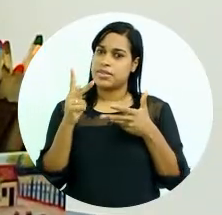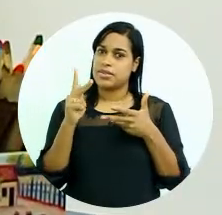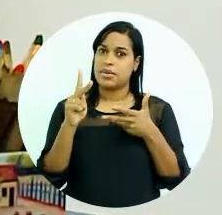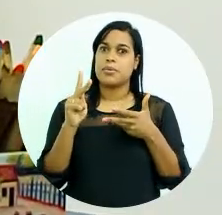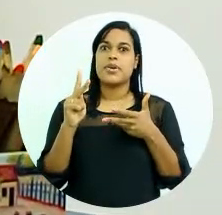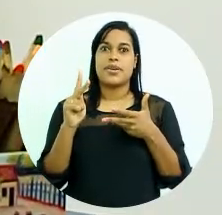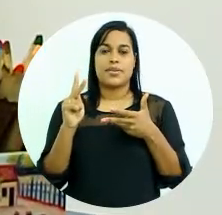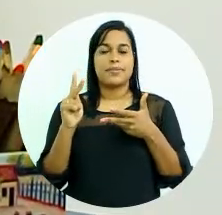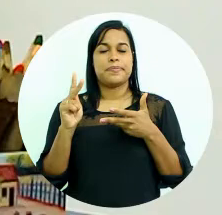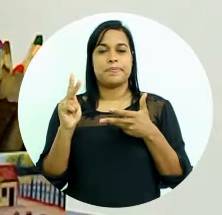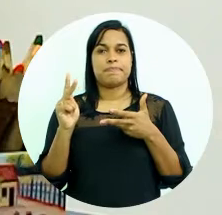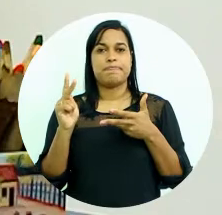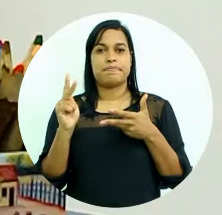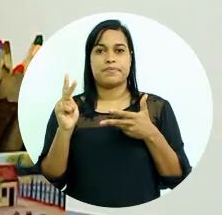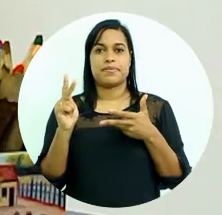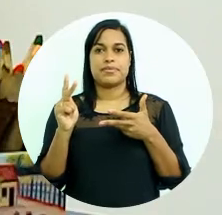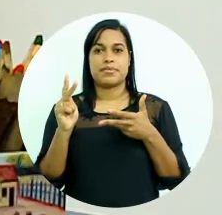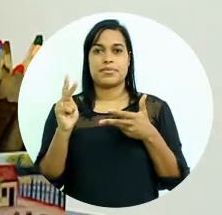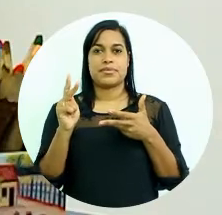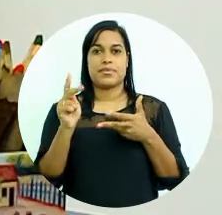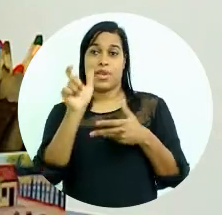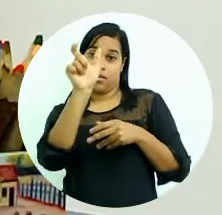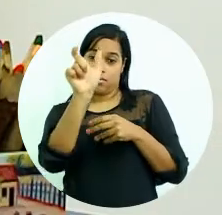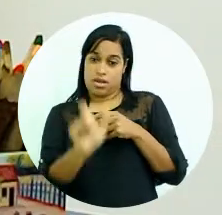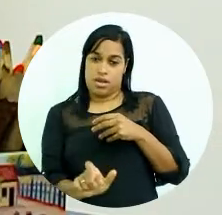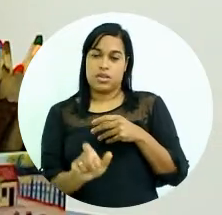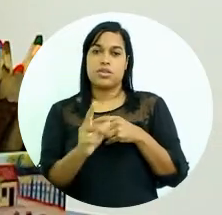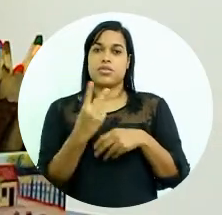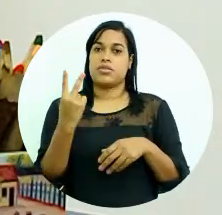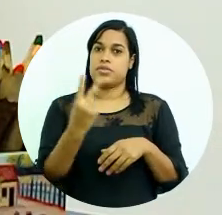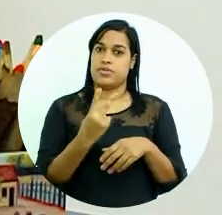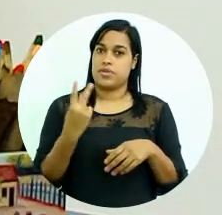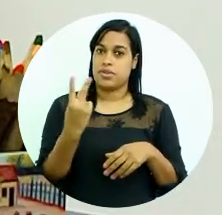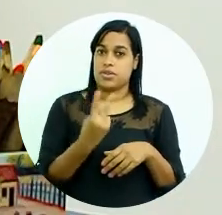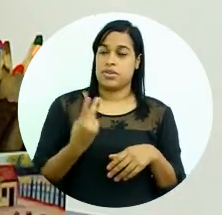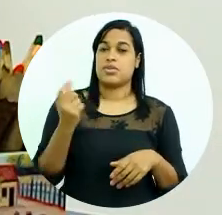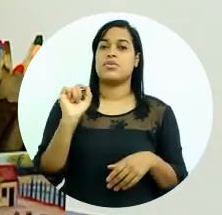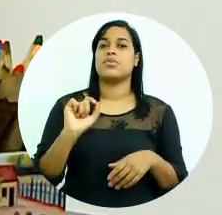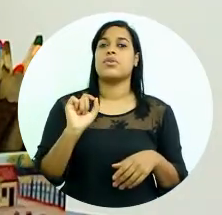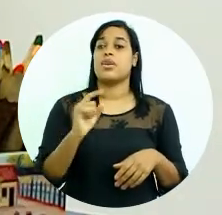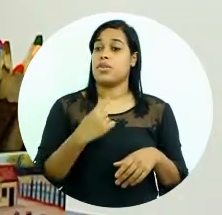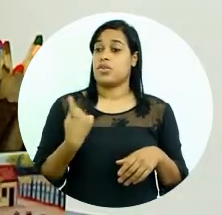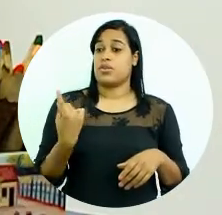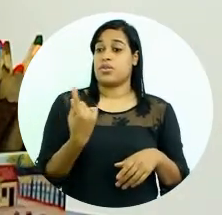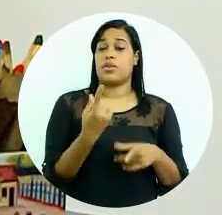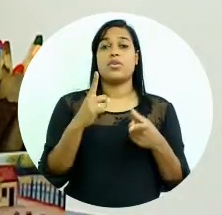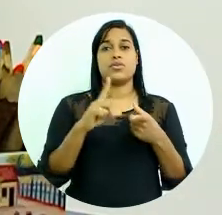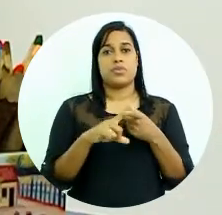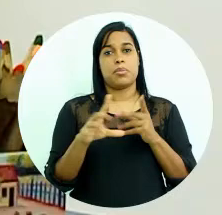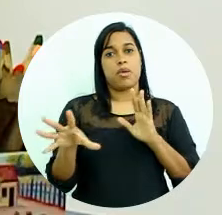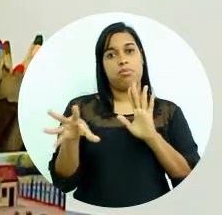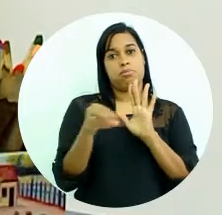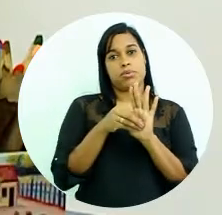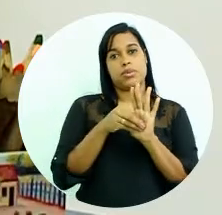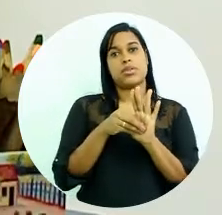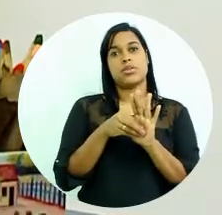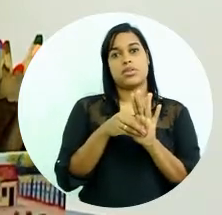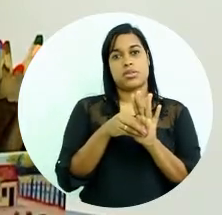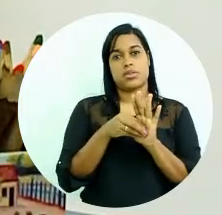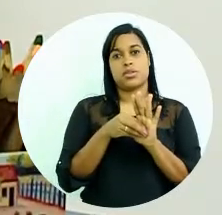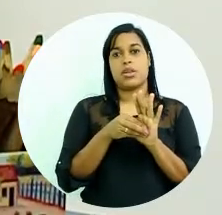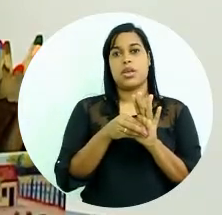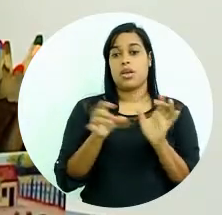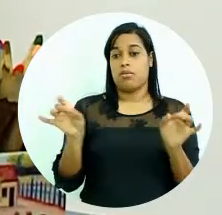de perceber esse julgamento estético. são valores que nós também